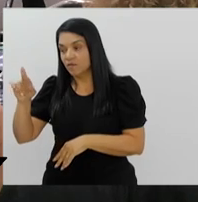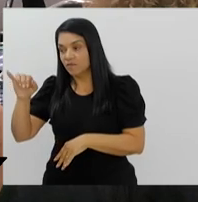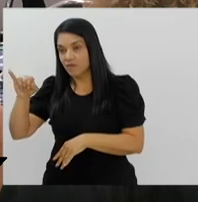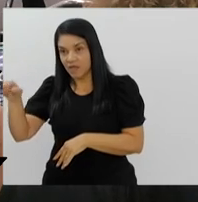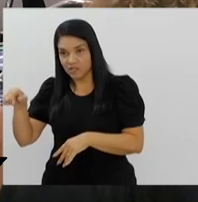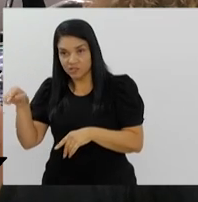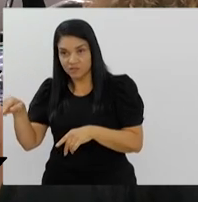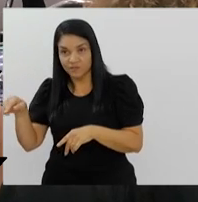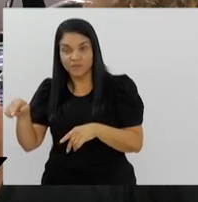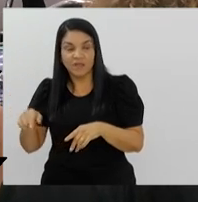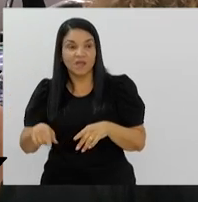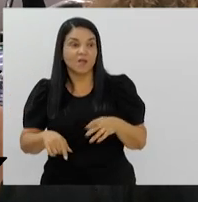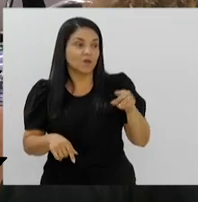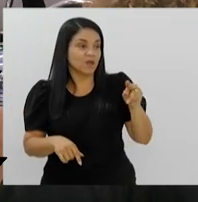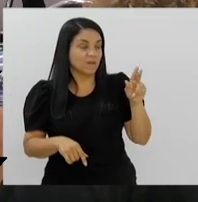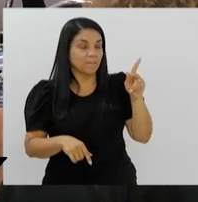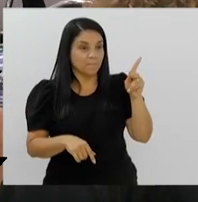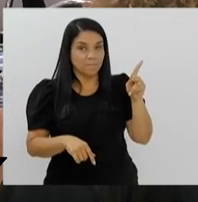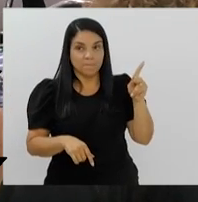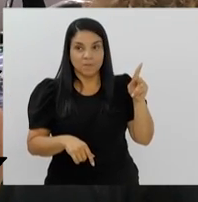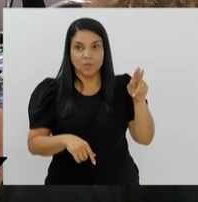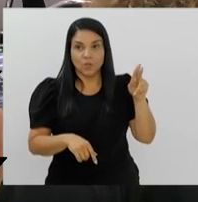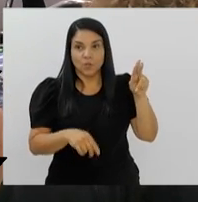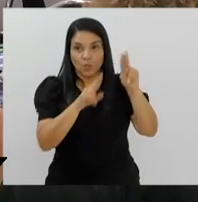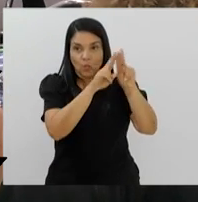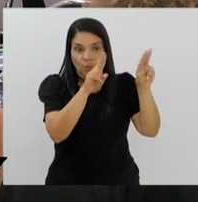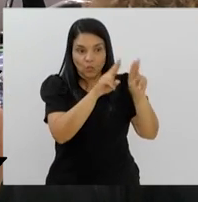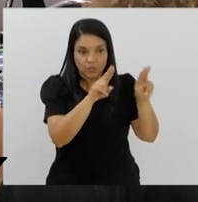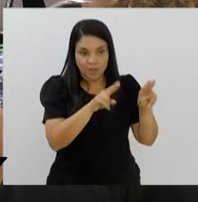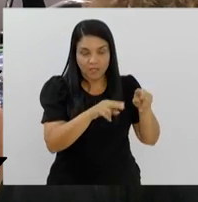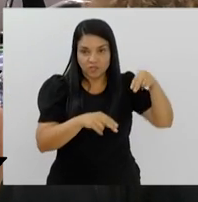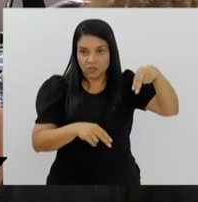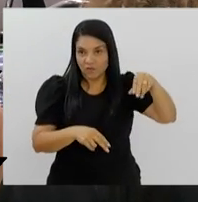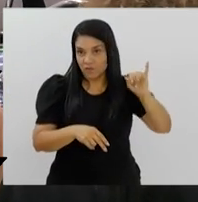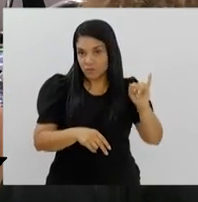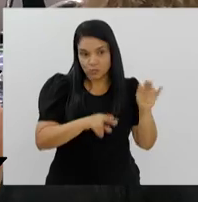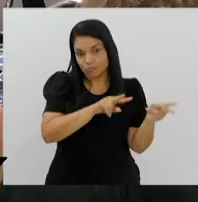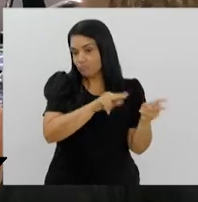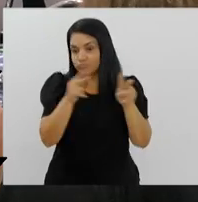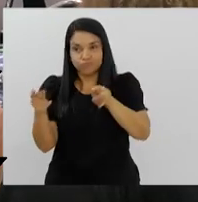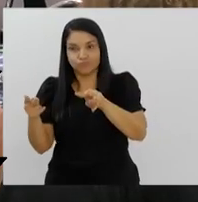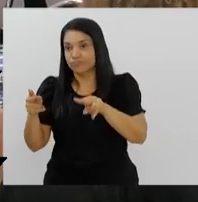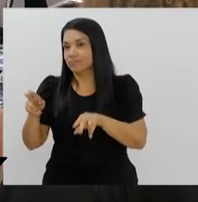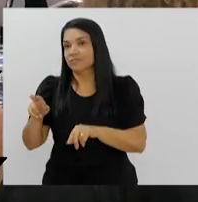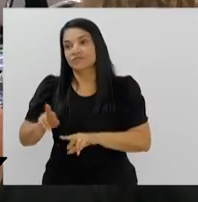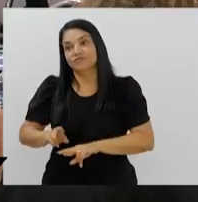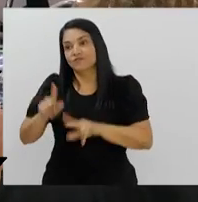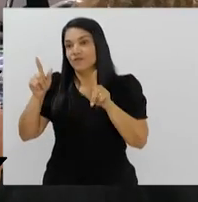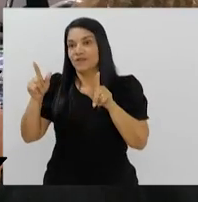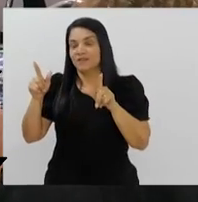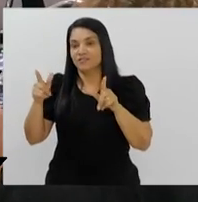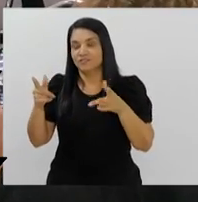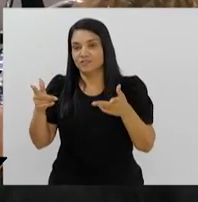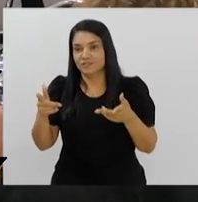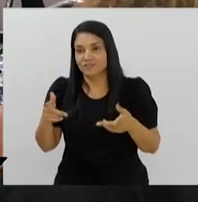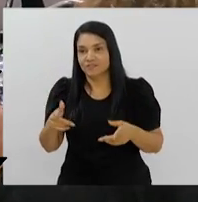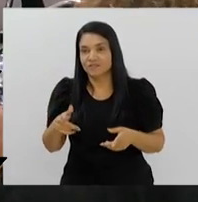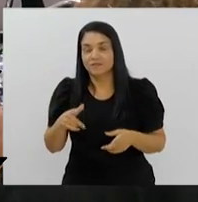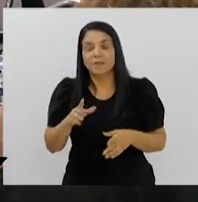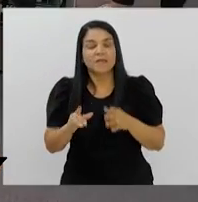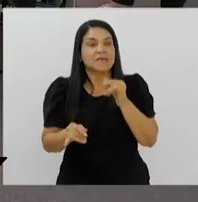nome aos bois entende estabelecer responsabilidade então no caso do Pedro que eu quero saber o seguinte se o caso do